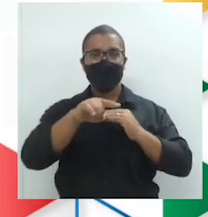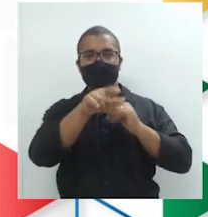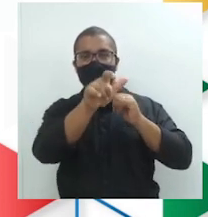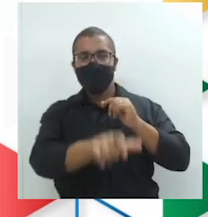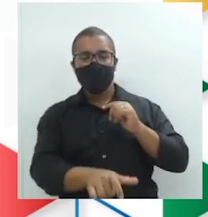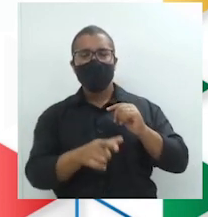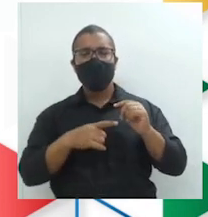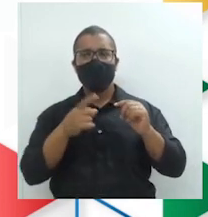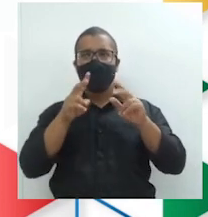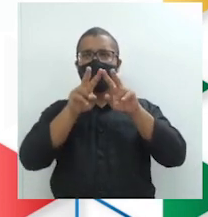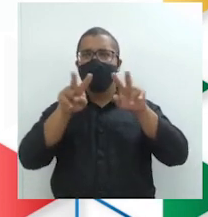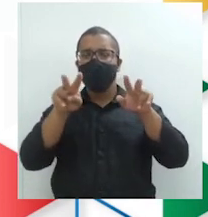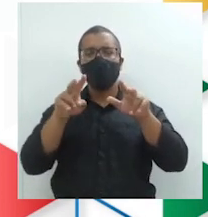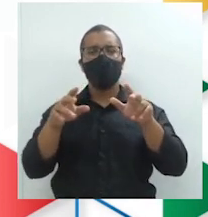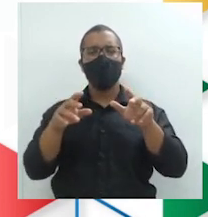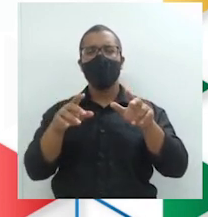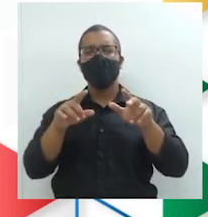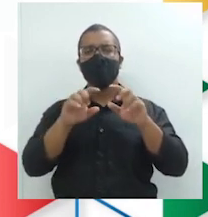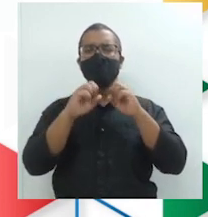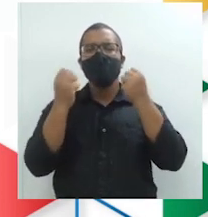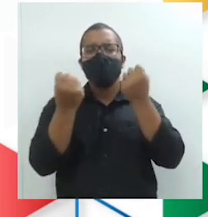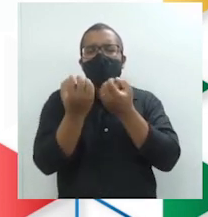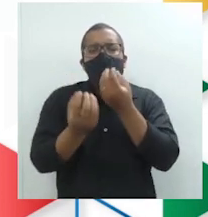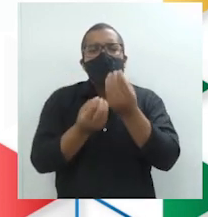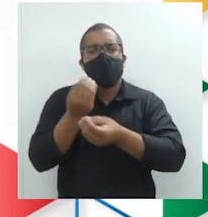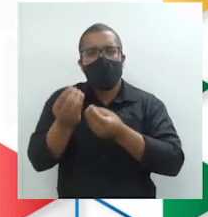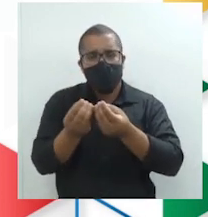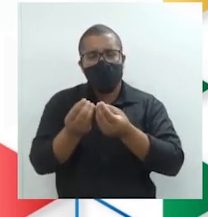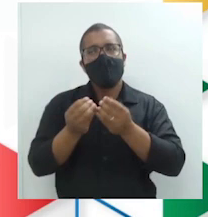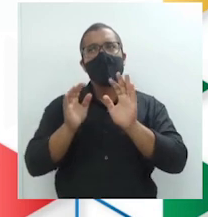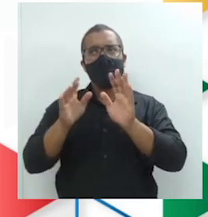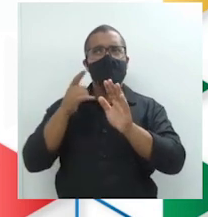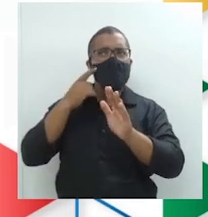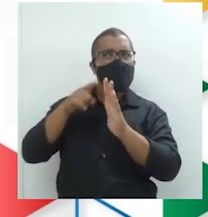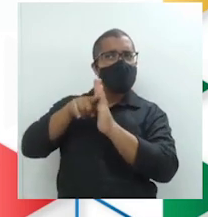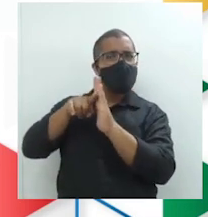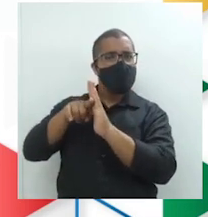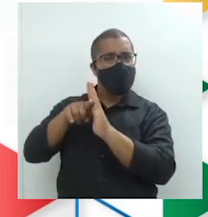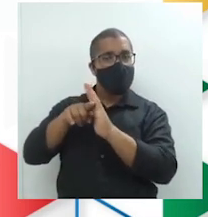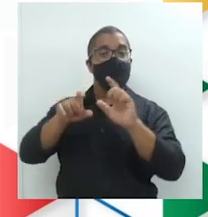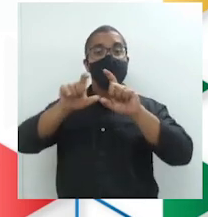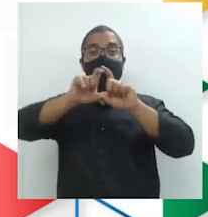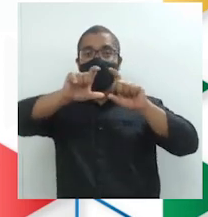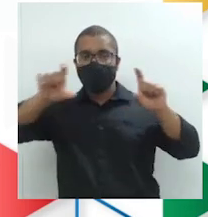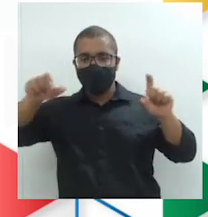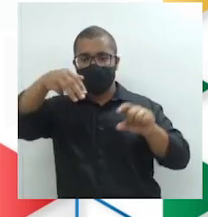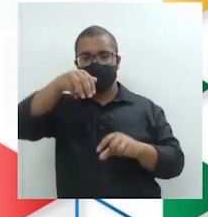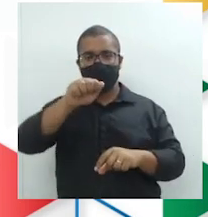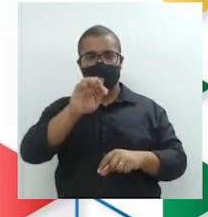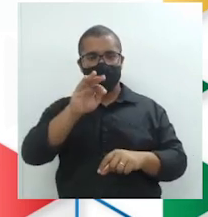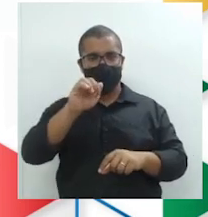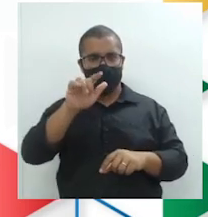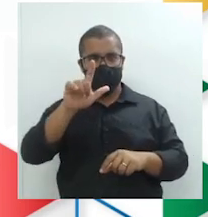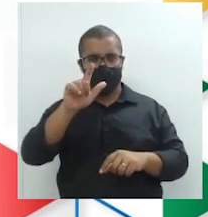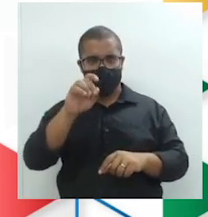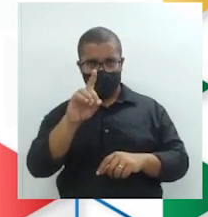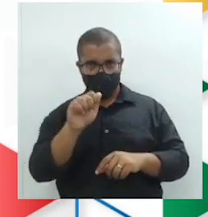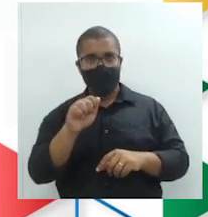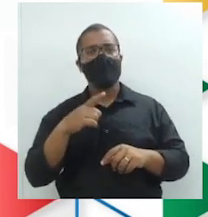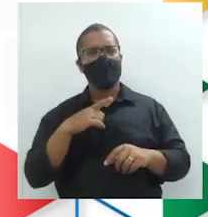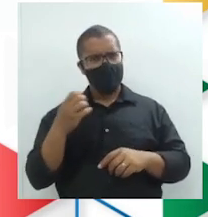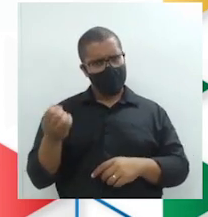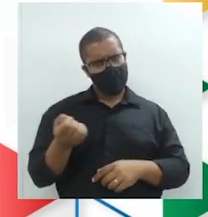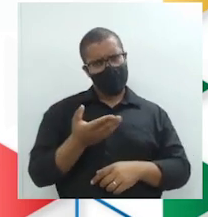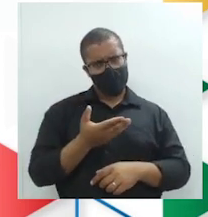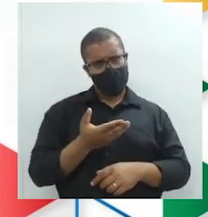crítica da sociedade contemporânea. As tirinhas de Mafalda continuam mais atuais do que nunca,